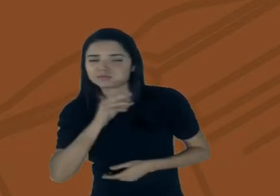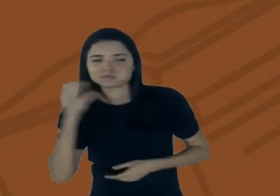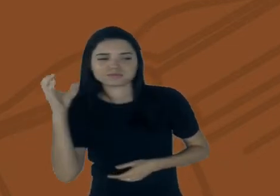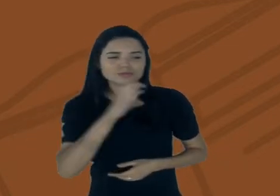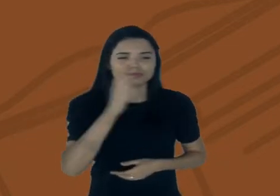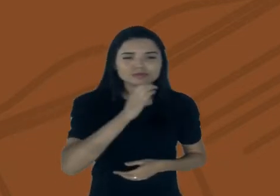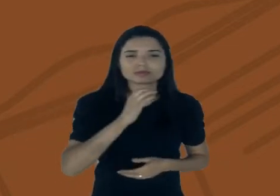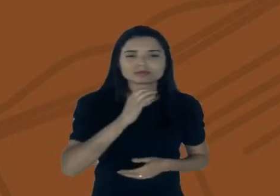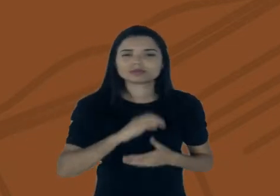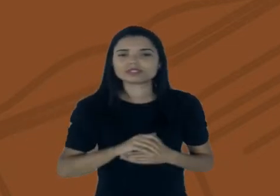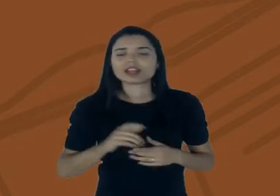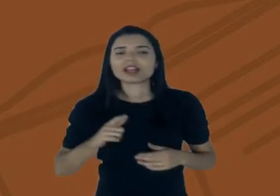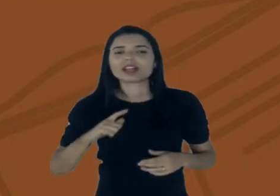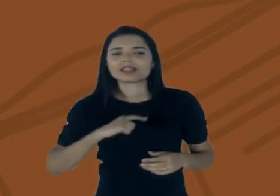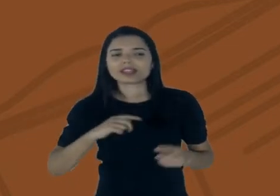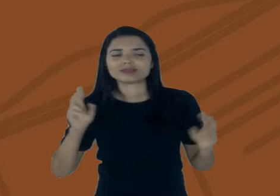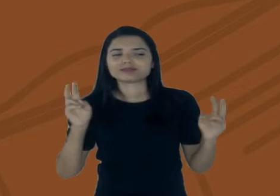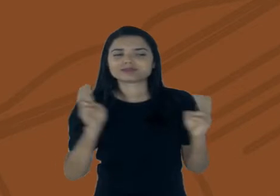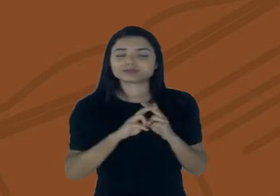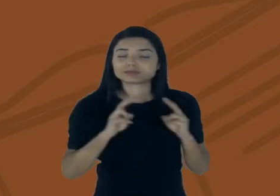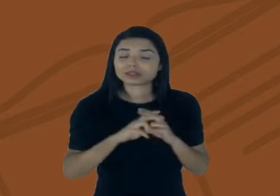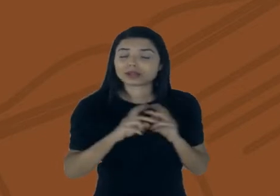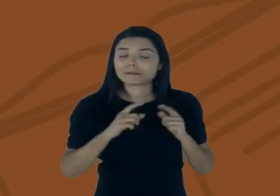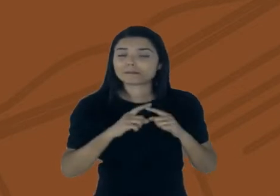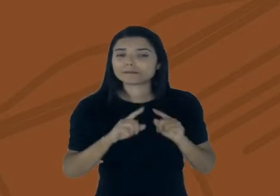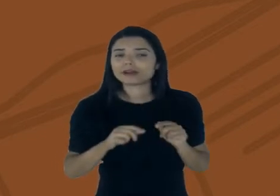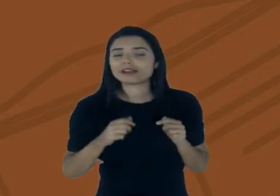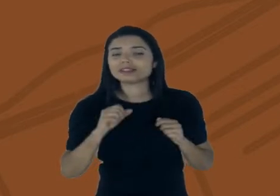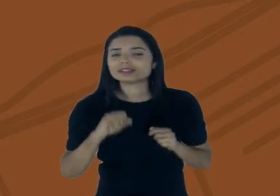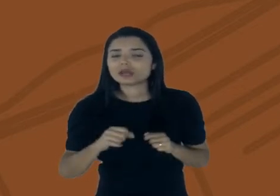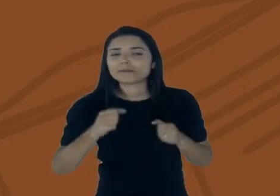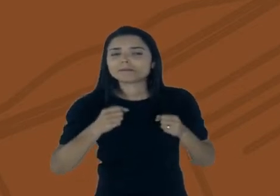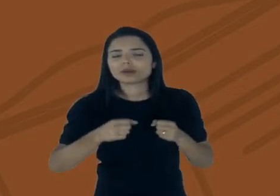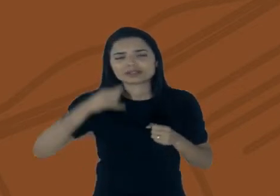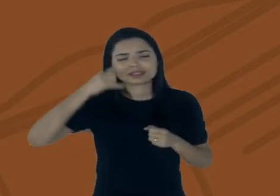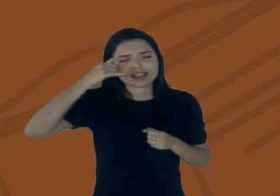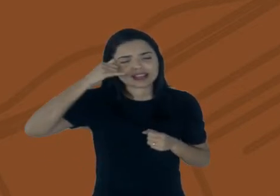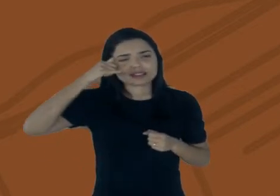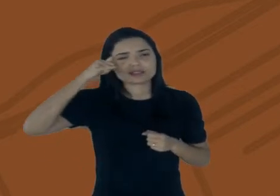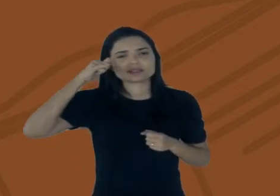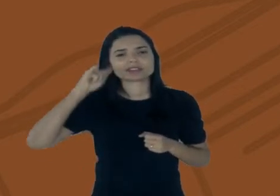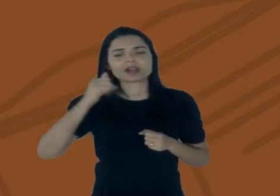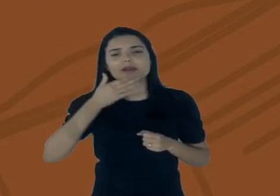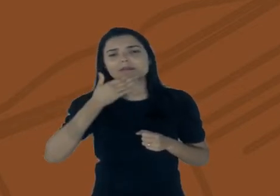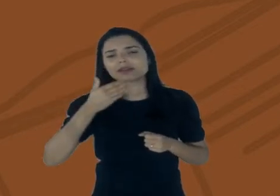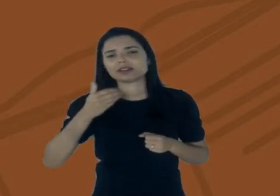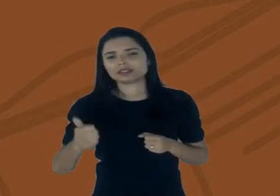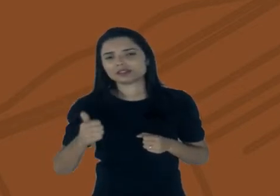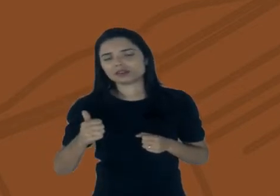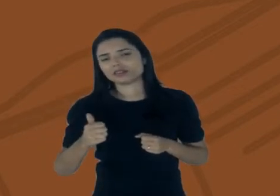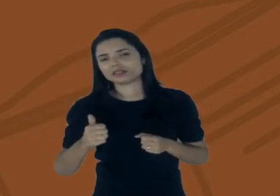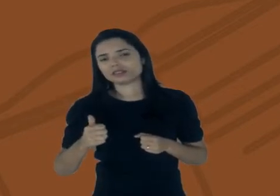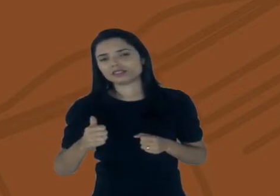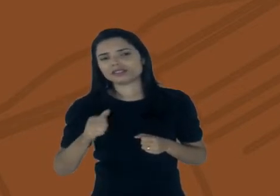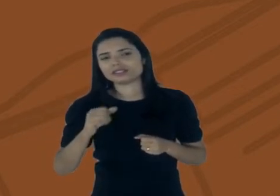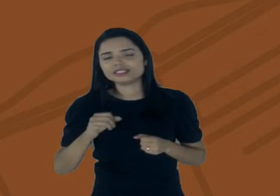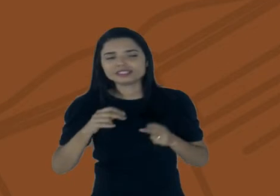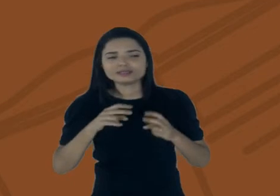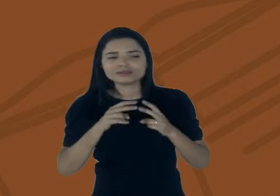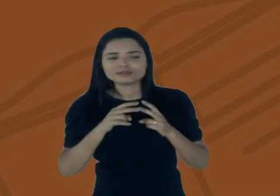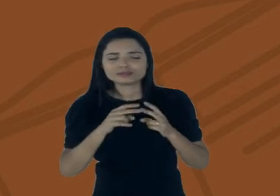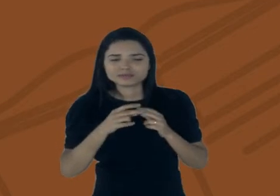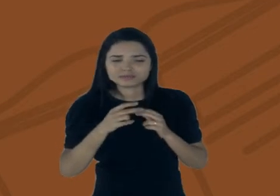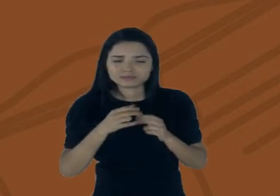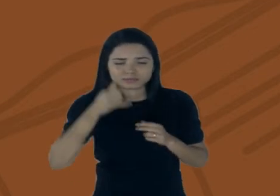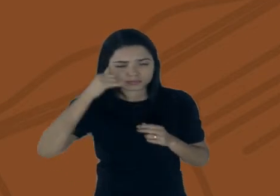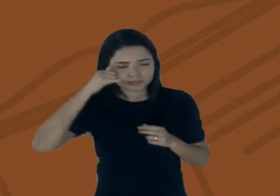conflitos. Então, se a gente puder evitar ao máximo estar perto desses conflitos, melhor ainda, porque